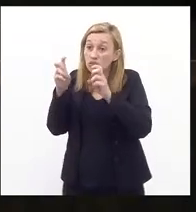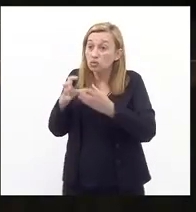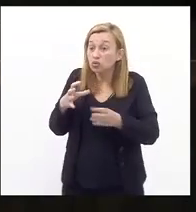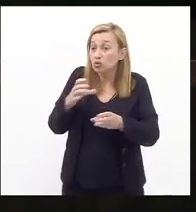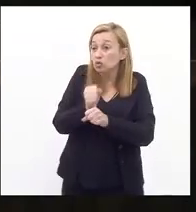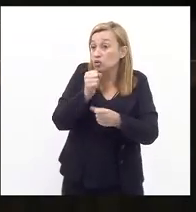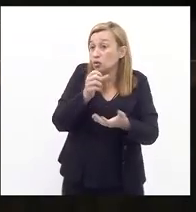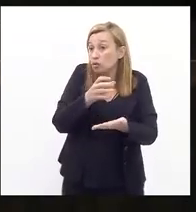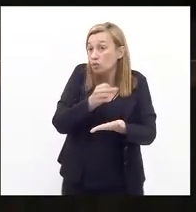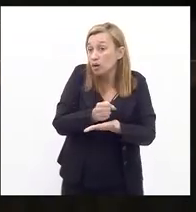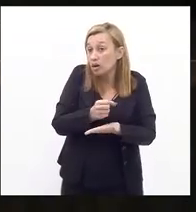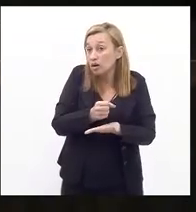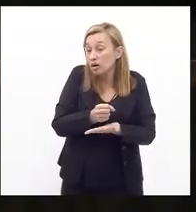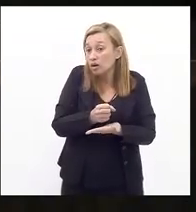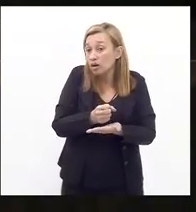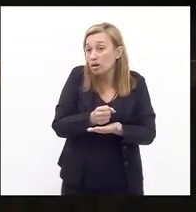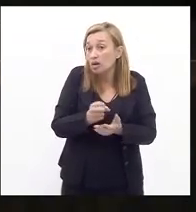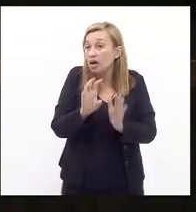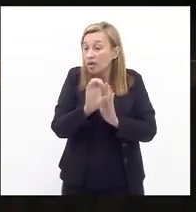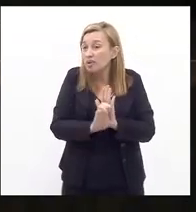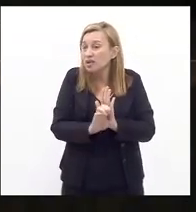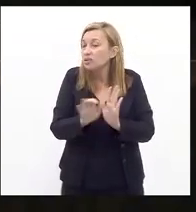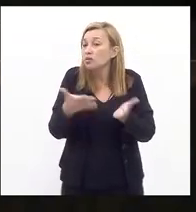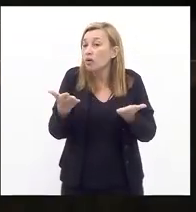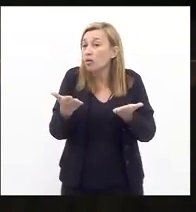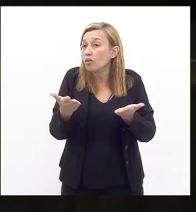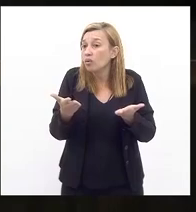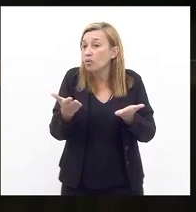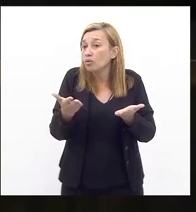cálculos 89 vendo a emenda